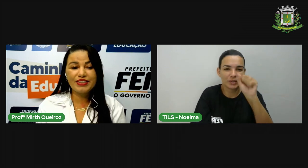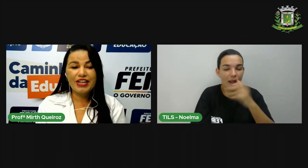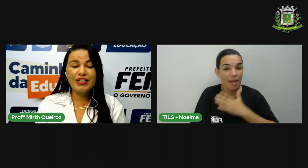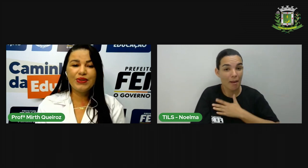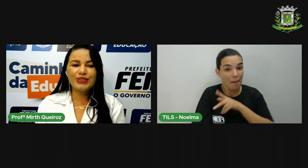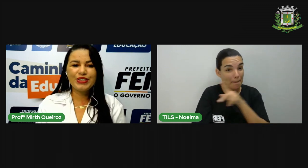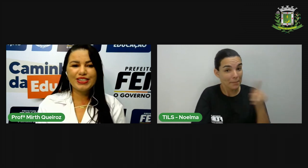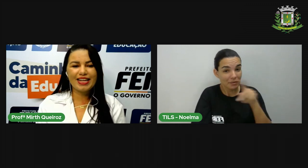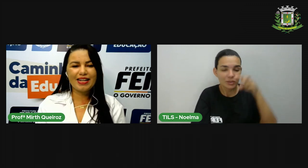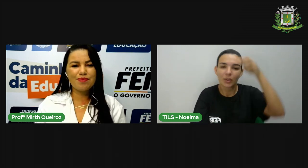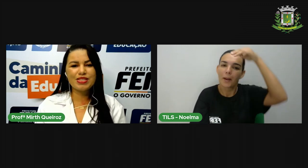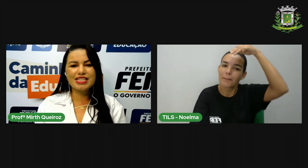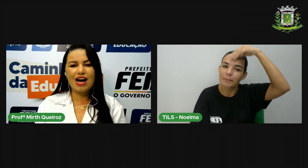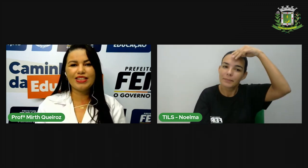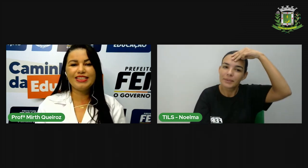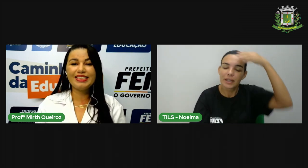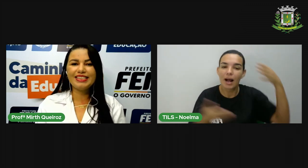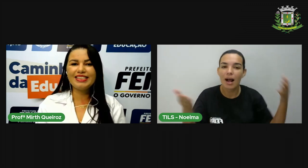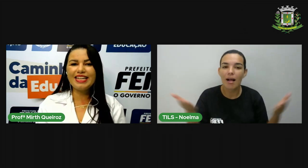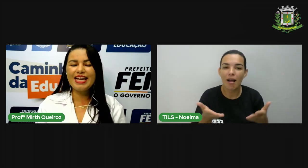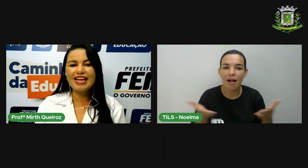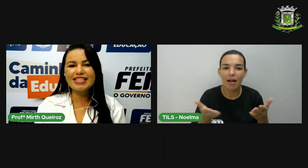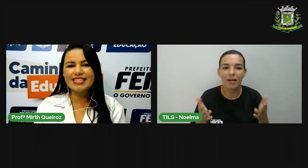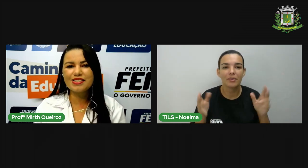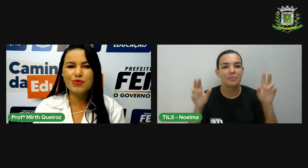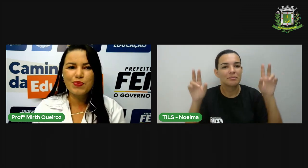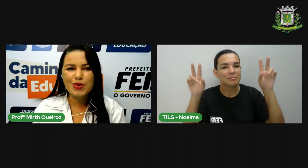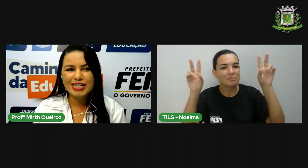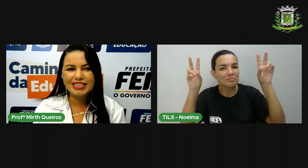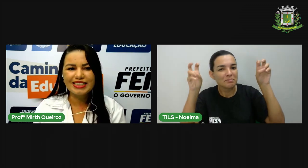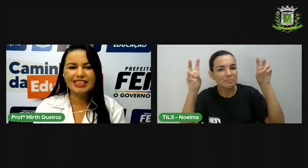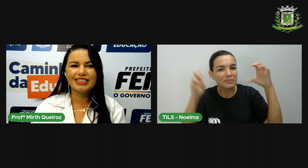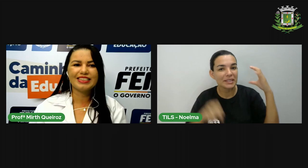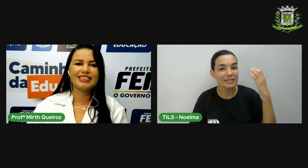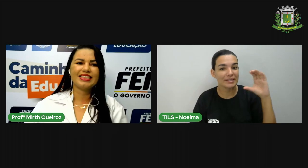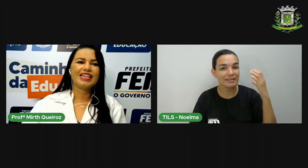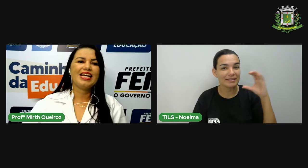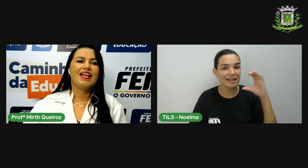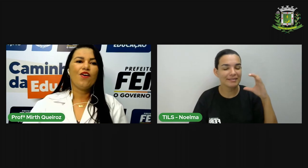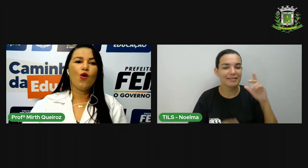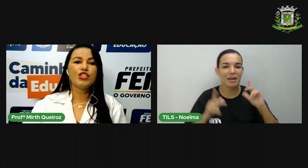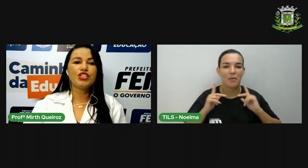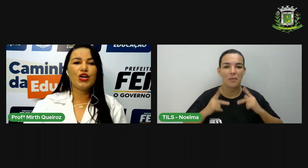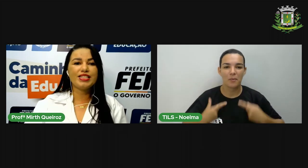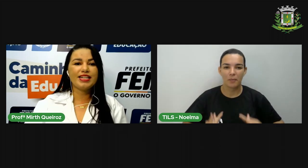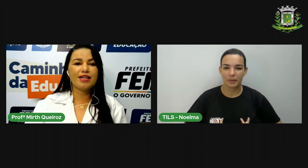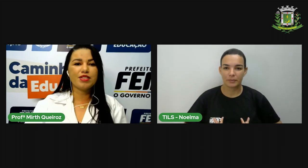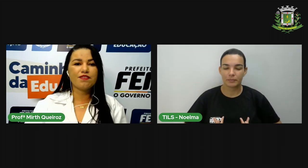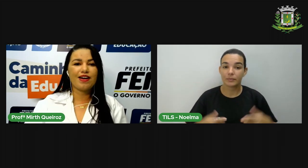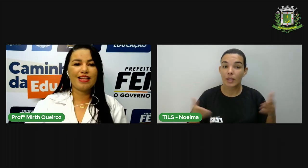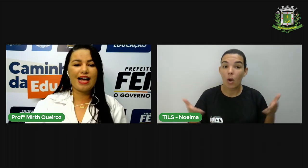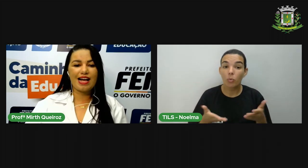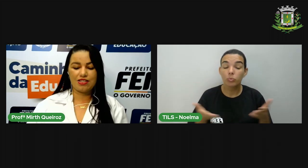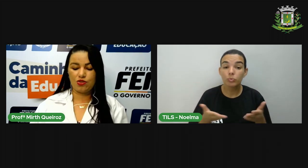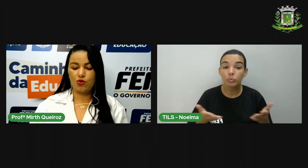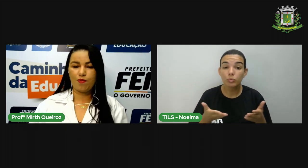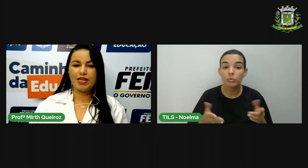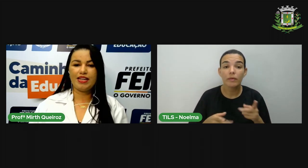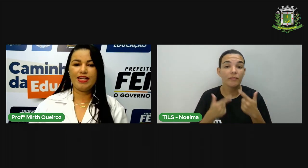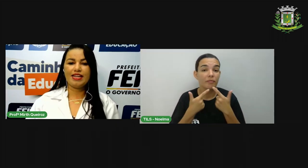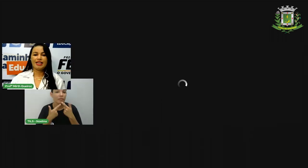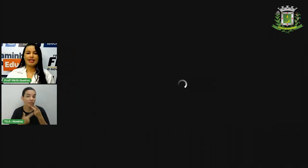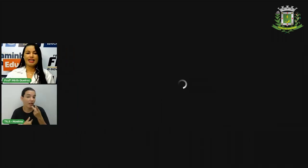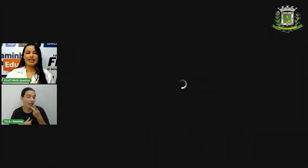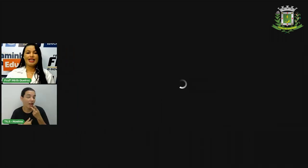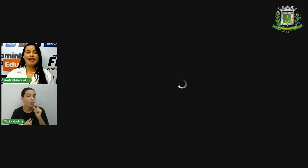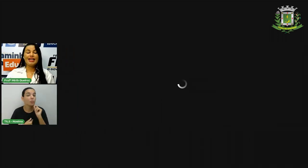Mirti e hoje nós teremos aula de ciências humanas. Hoje nós iremos falar sobre